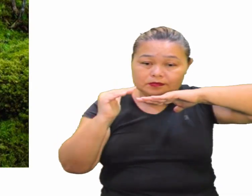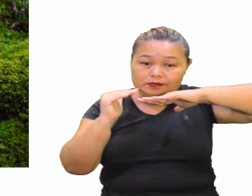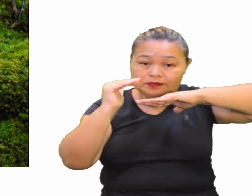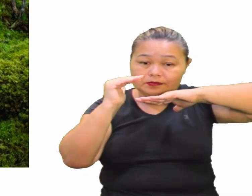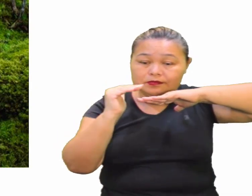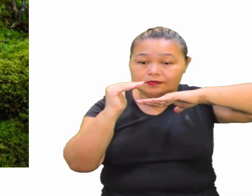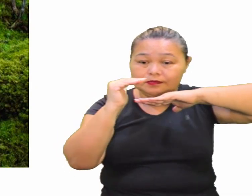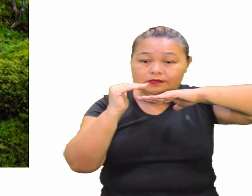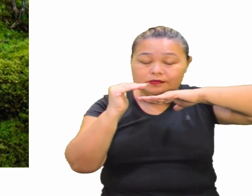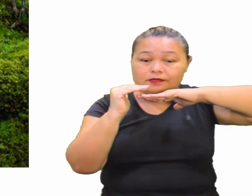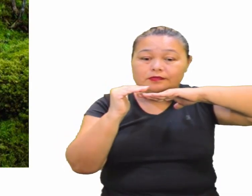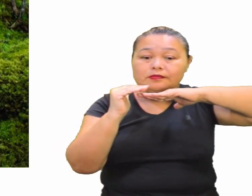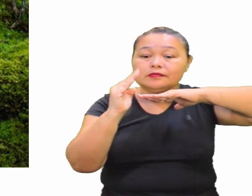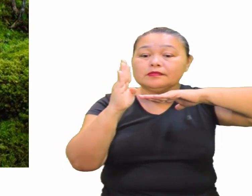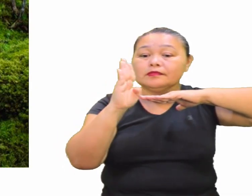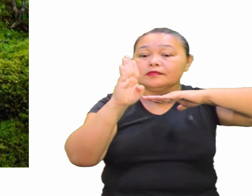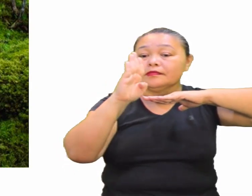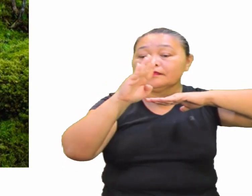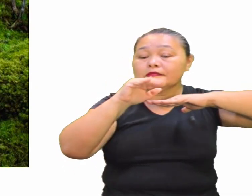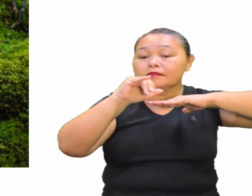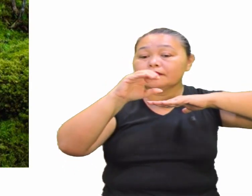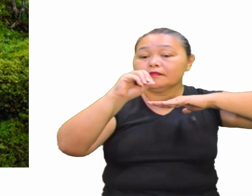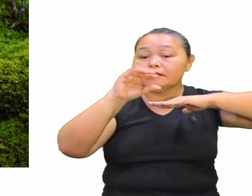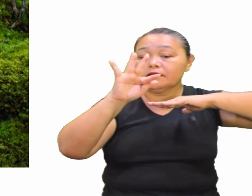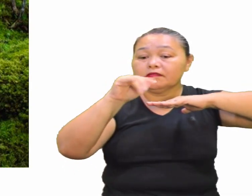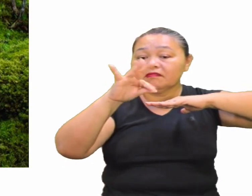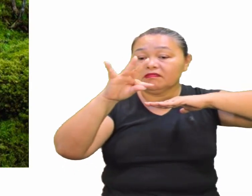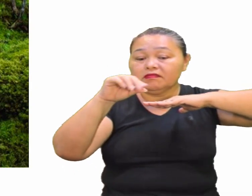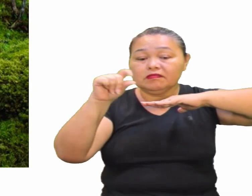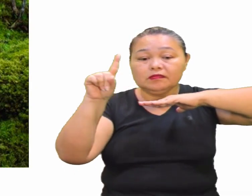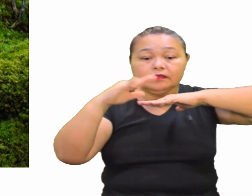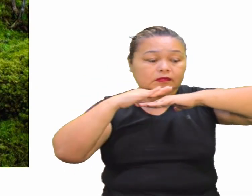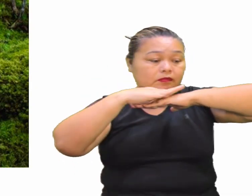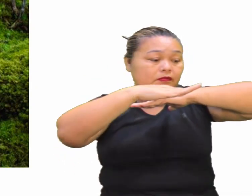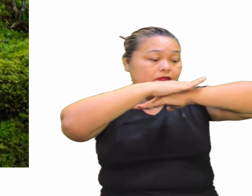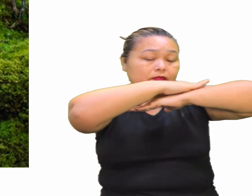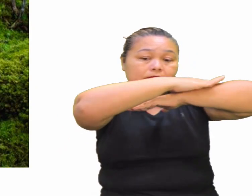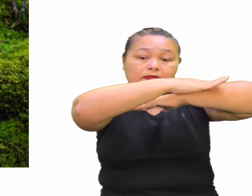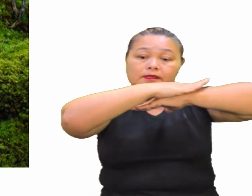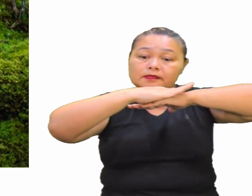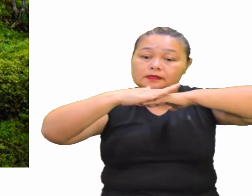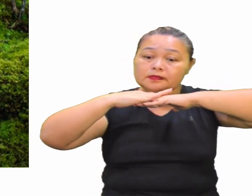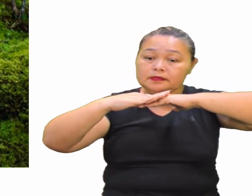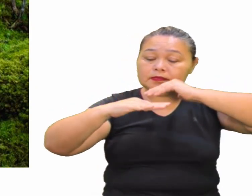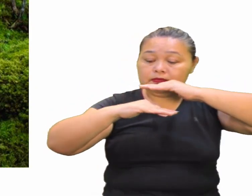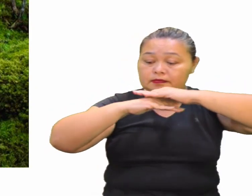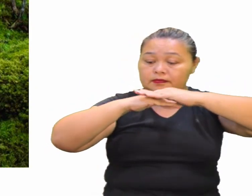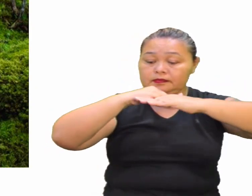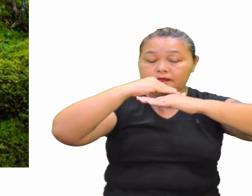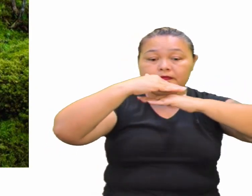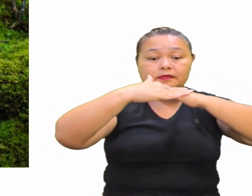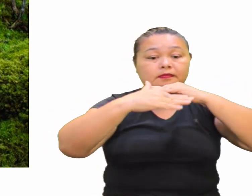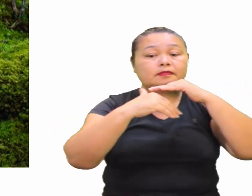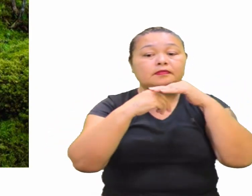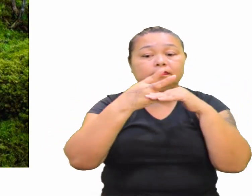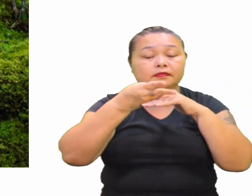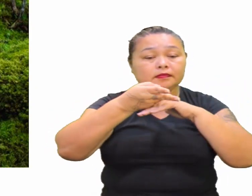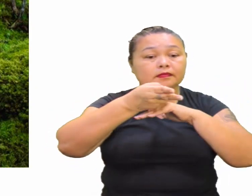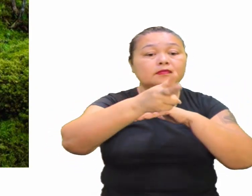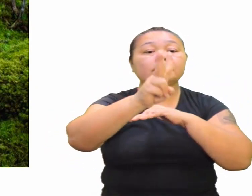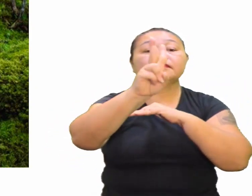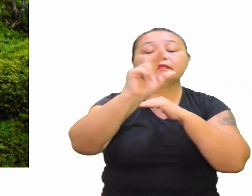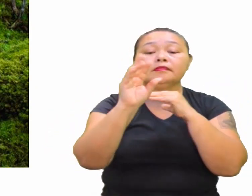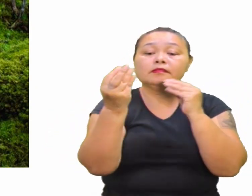porte. Vocês lembram lá das briófitas? É, elas estão fazendo essa cobertura, né? Ajudando aí nesse processo, na continuidade